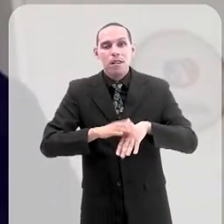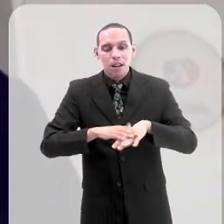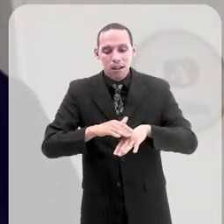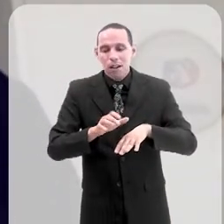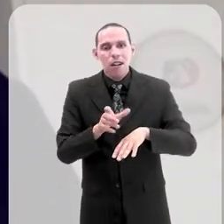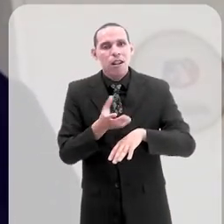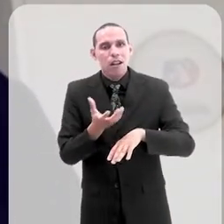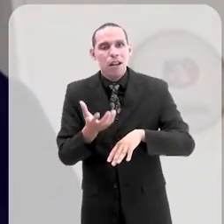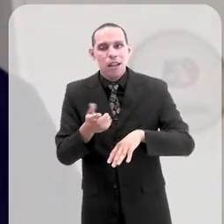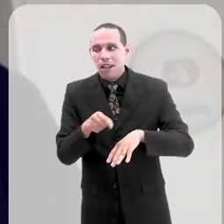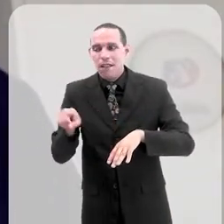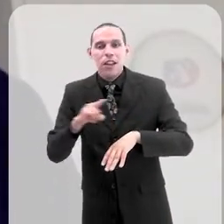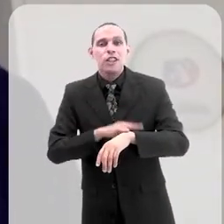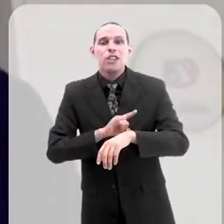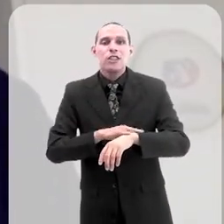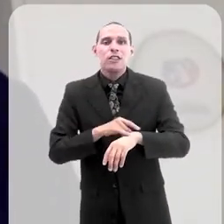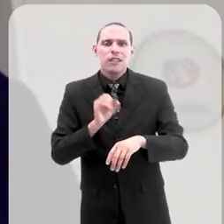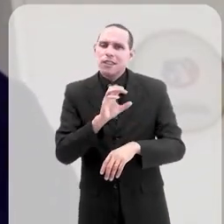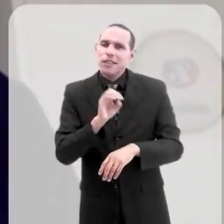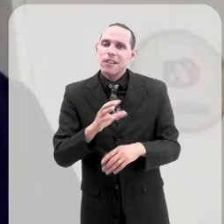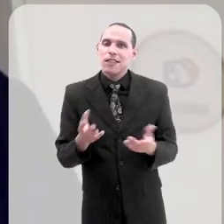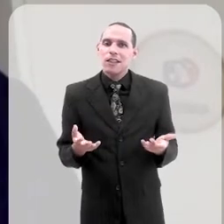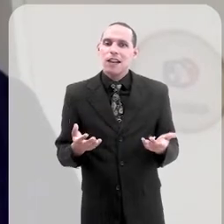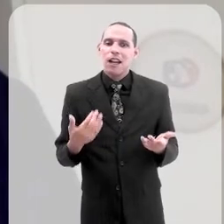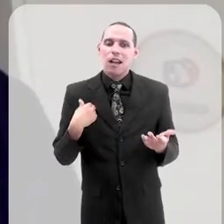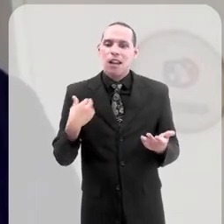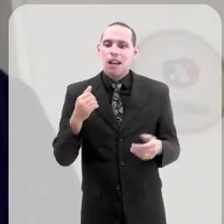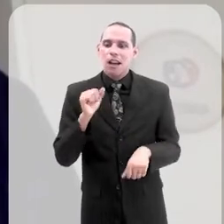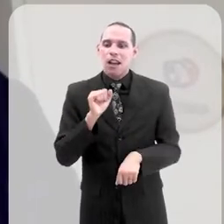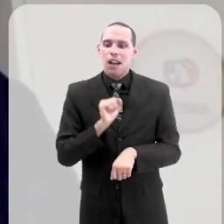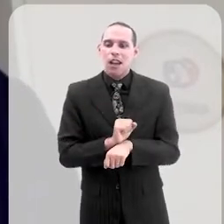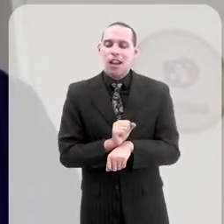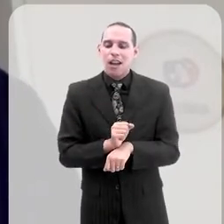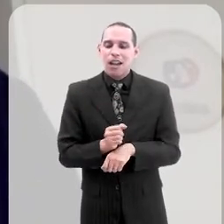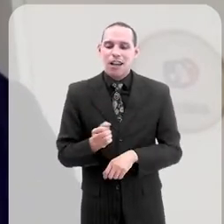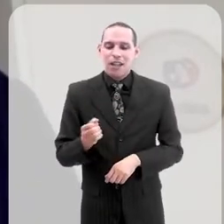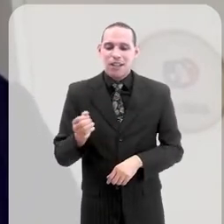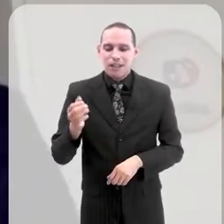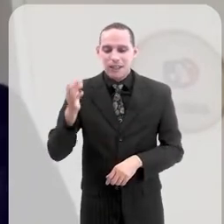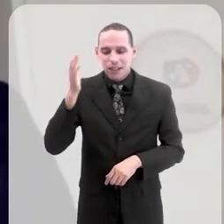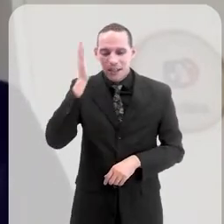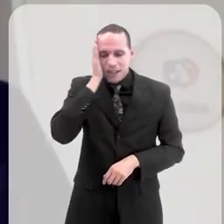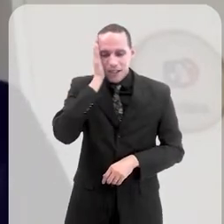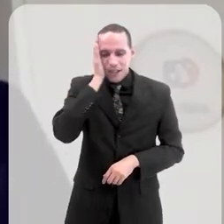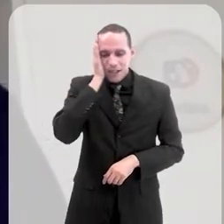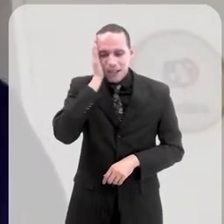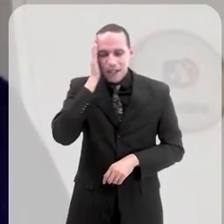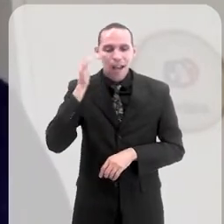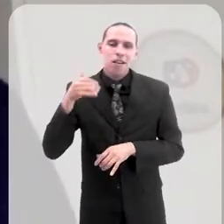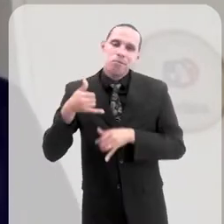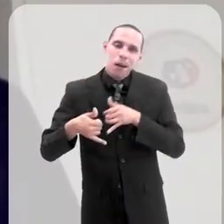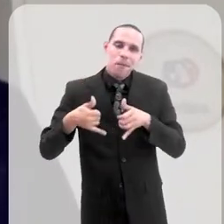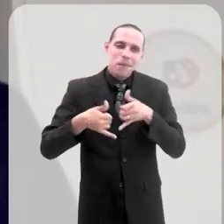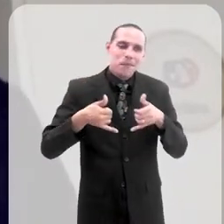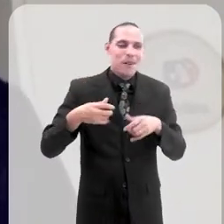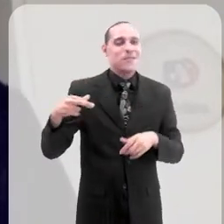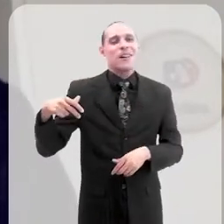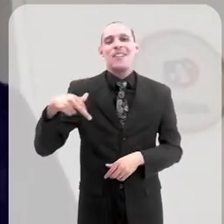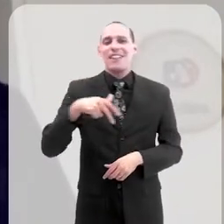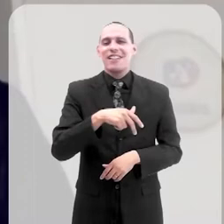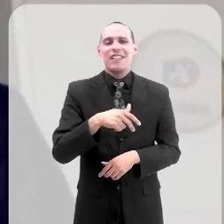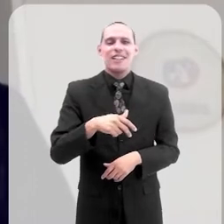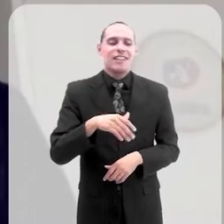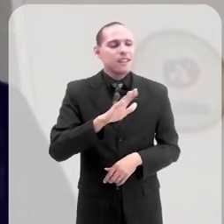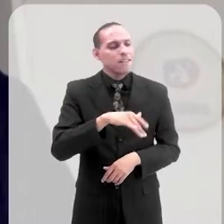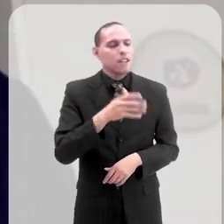xixi? Aí eu disse assim: epa, é mesmo. Voltei, tec, tec, tec, tec, pedi desculpa